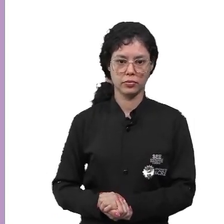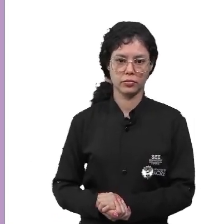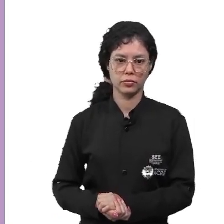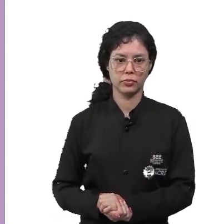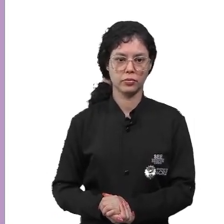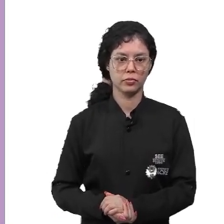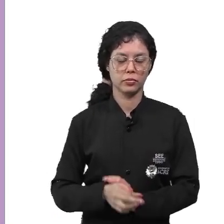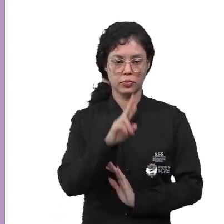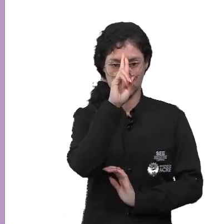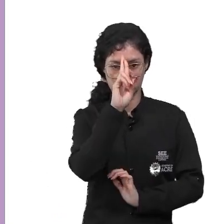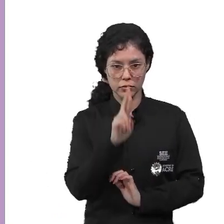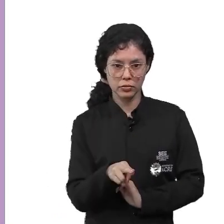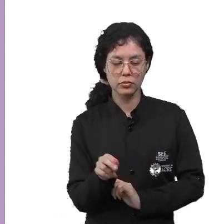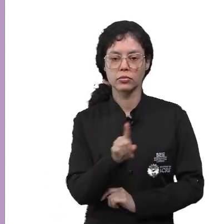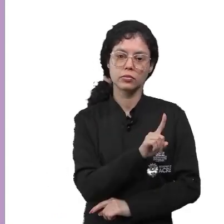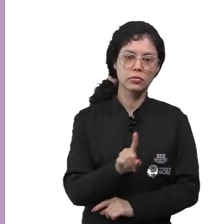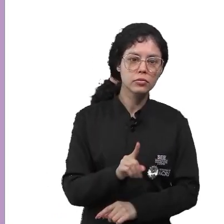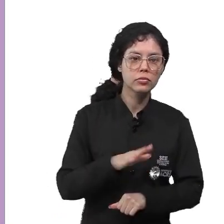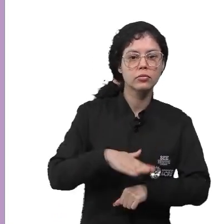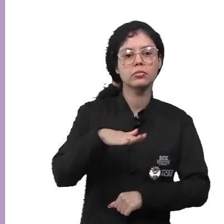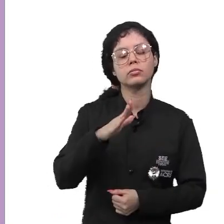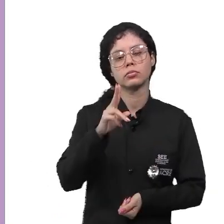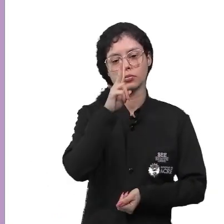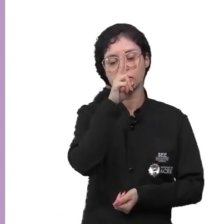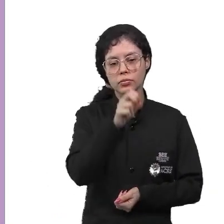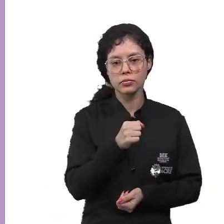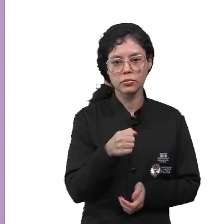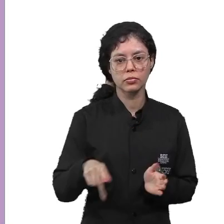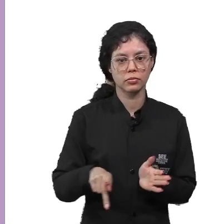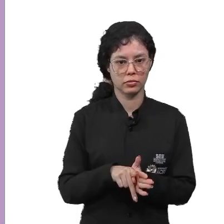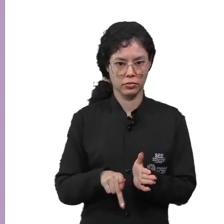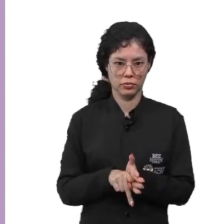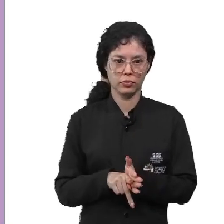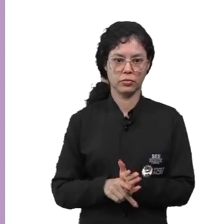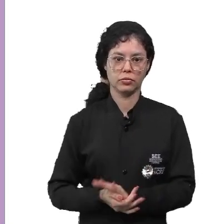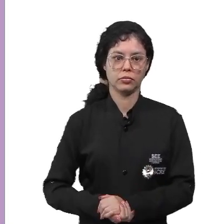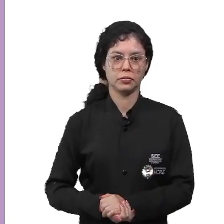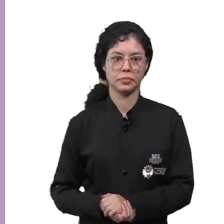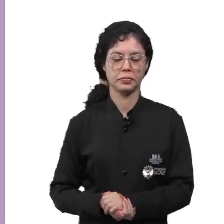A razão não é mais um poder por si só.